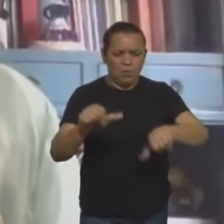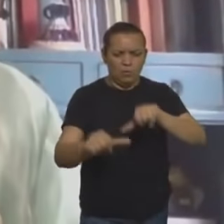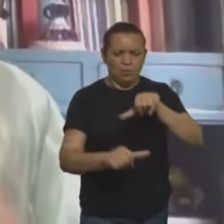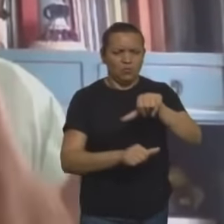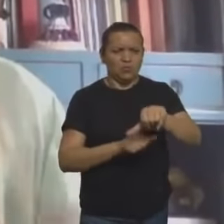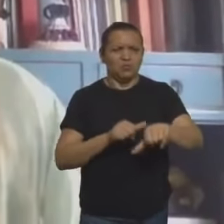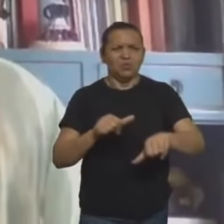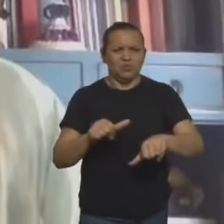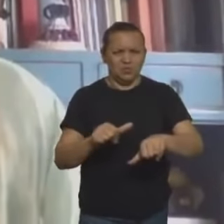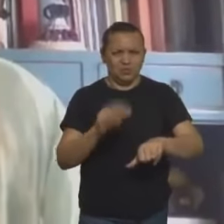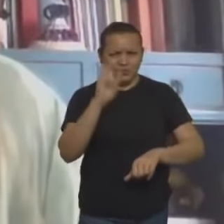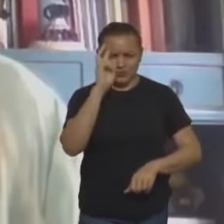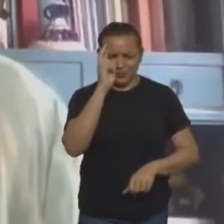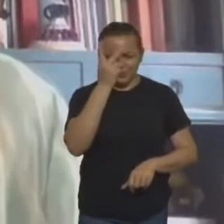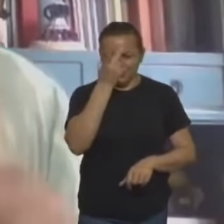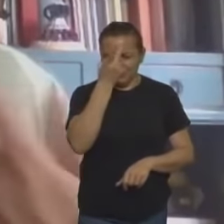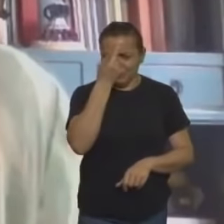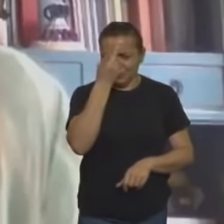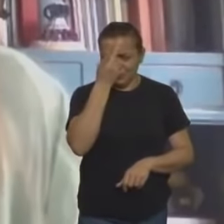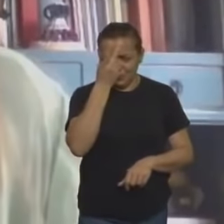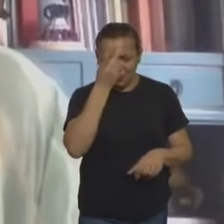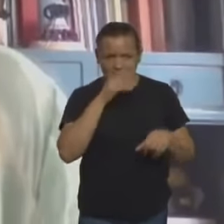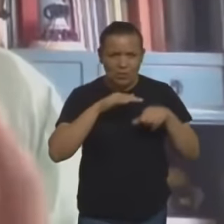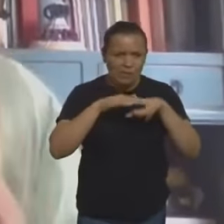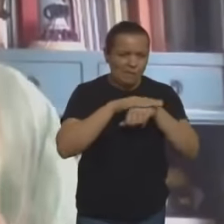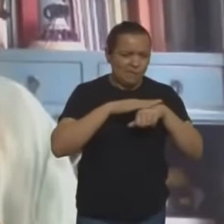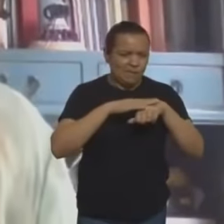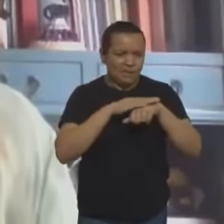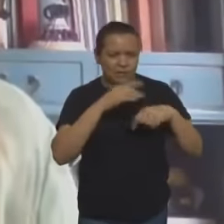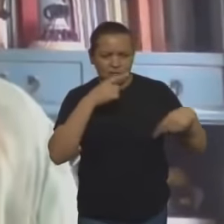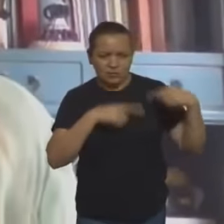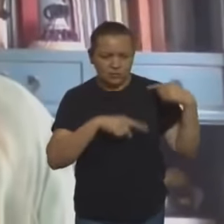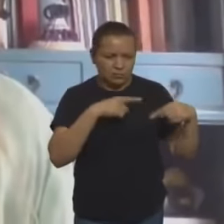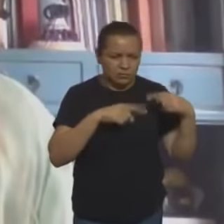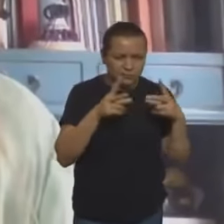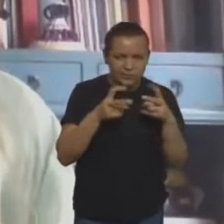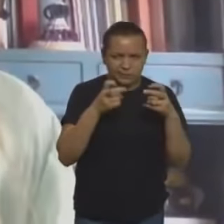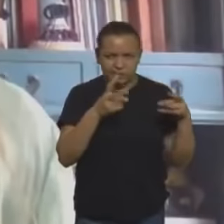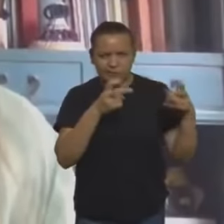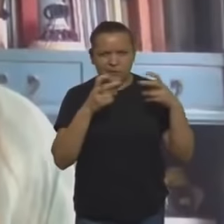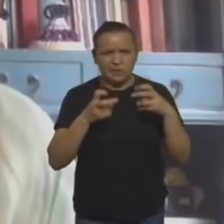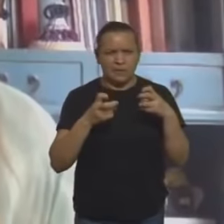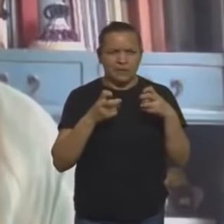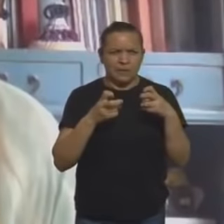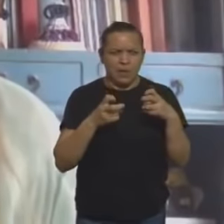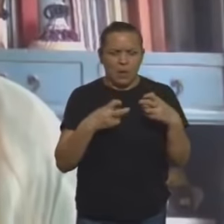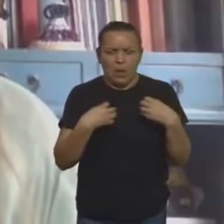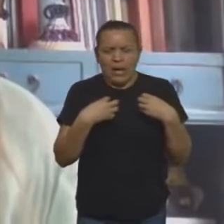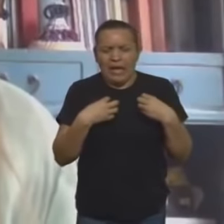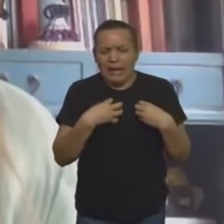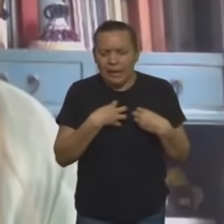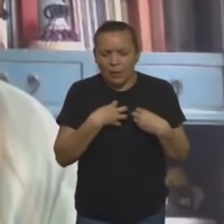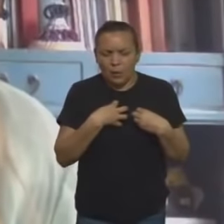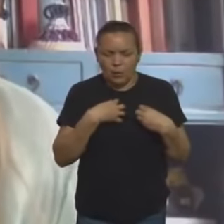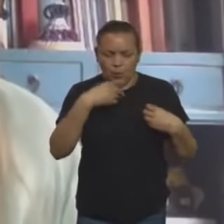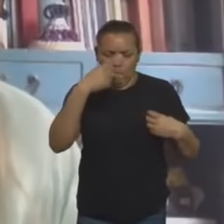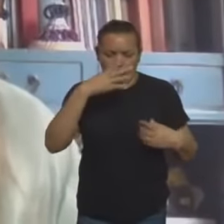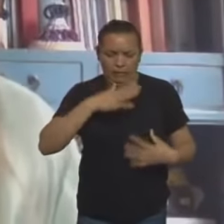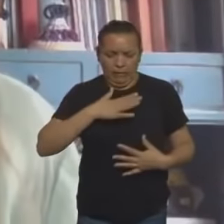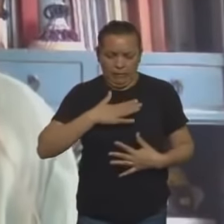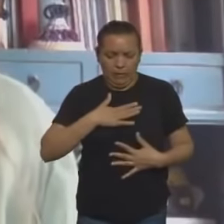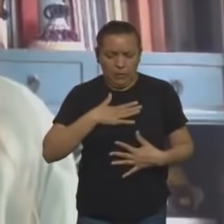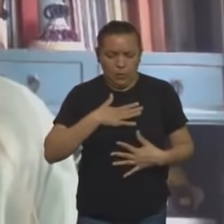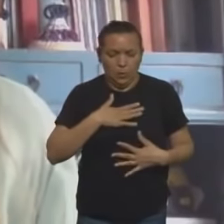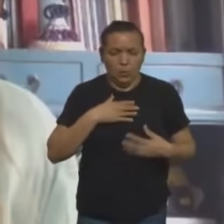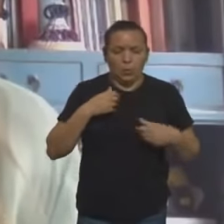através dessas conversas, discussões, percepções de mim, né, de como eu me comporto e das coisas que eu sinto,